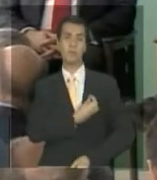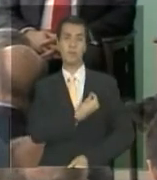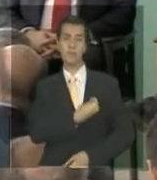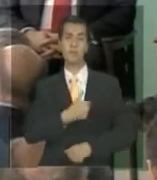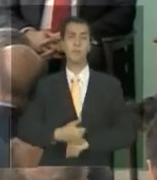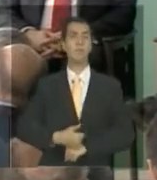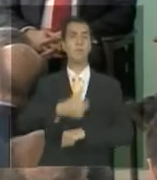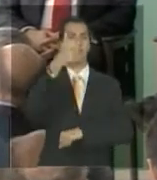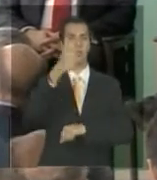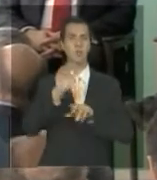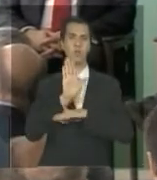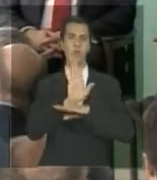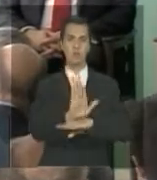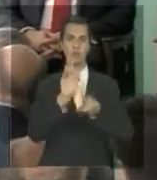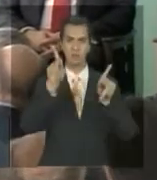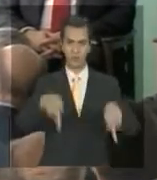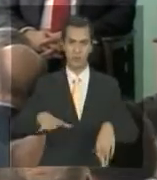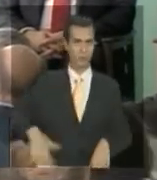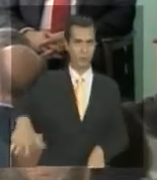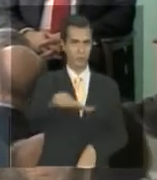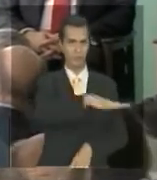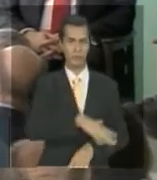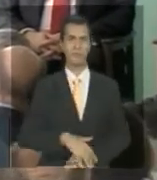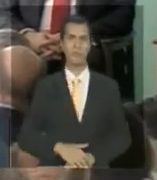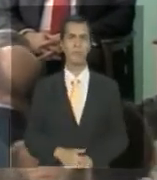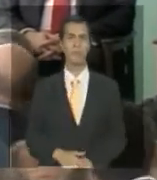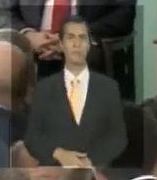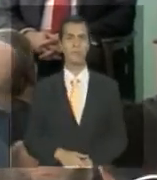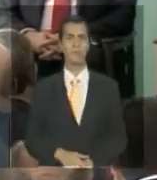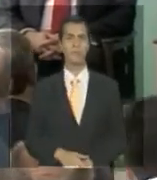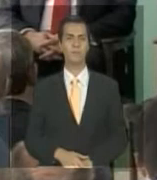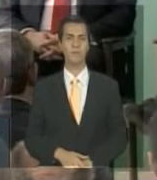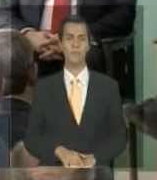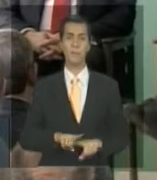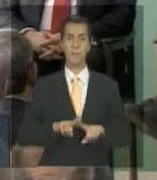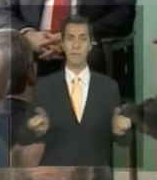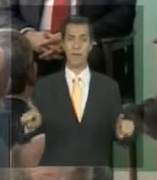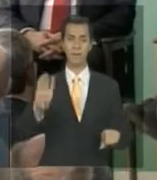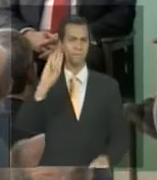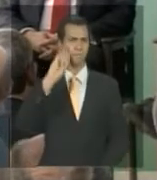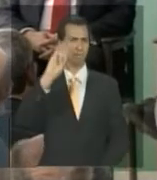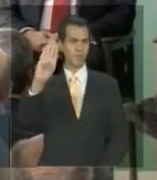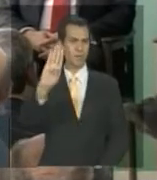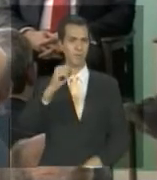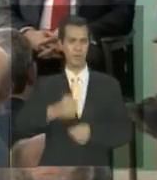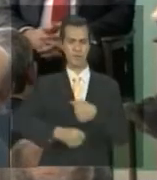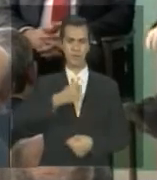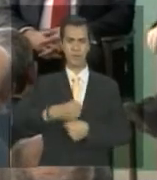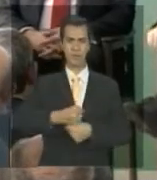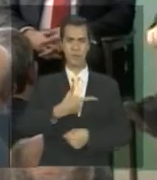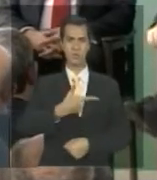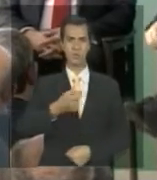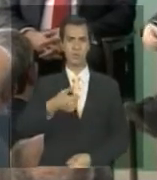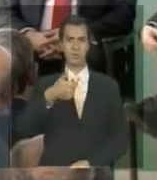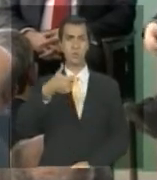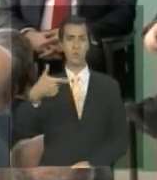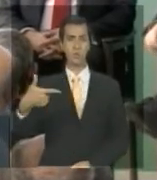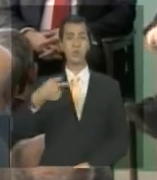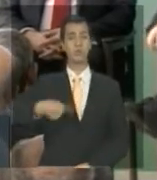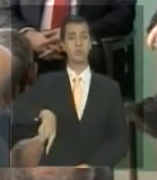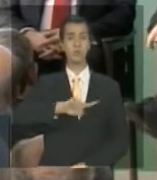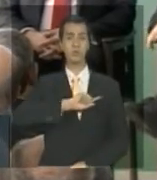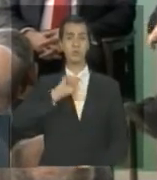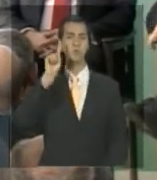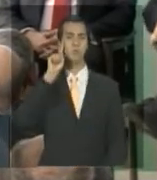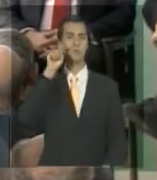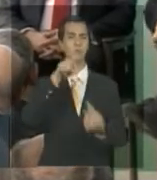condições de vida à população. Mas, principalmente esse ano, onde nós temos um desafio,